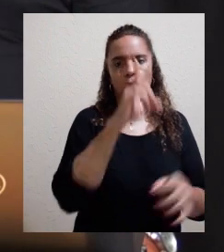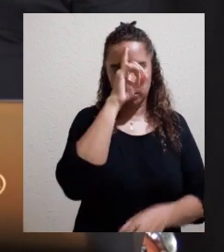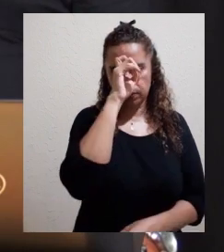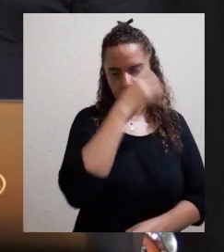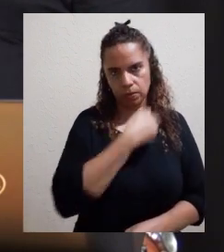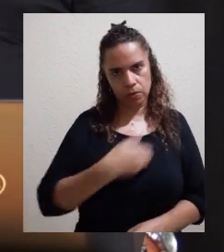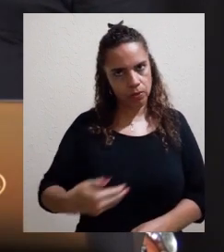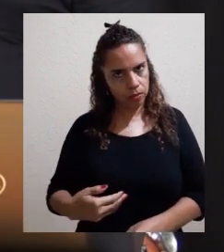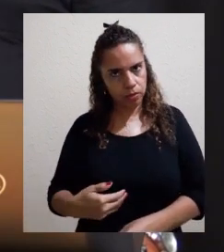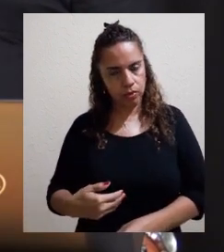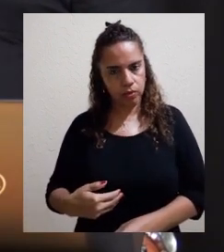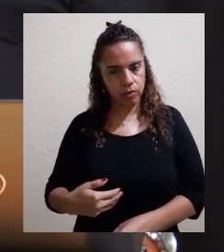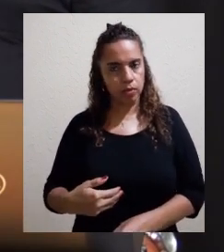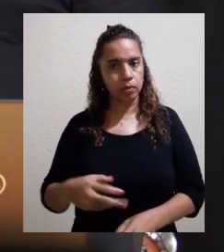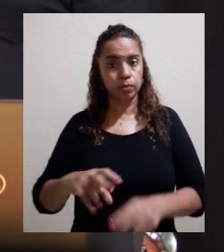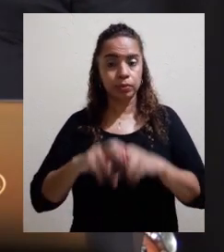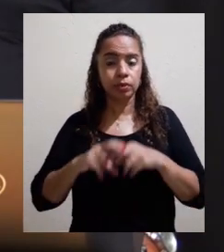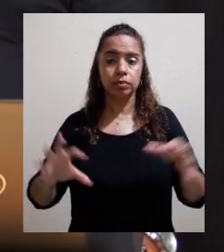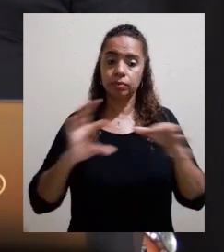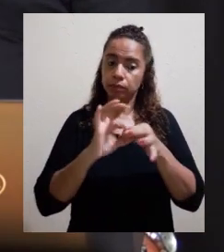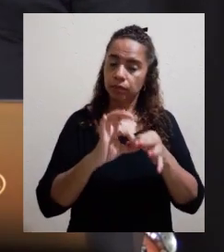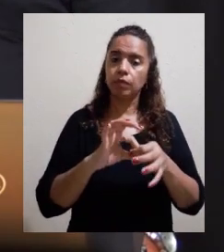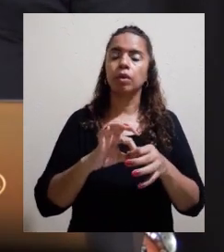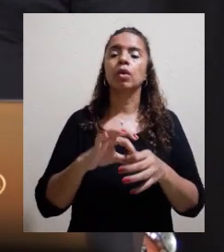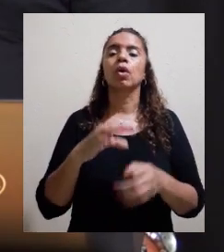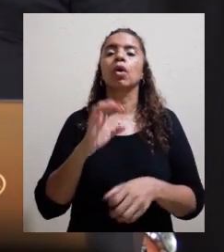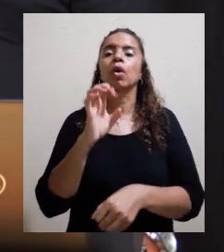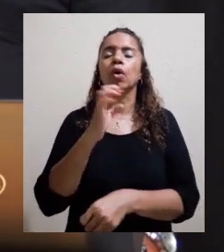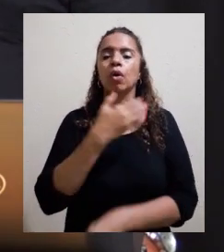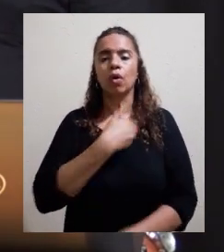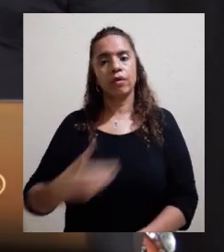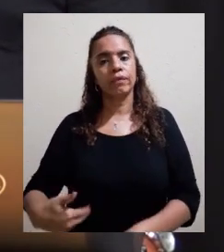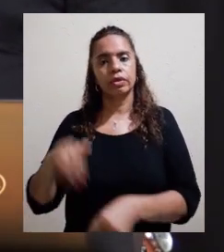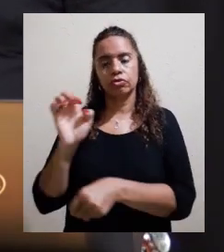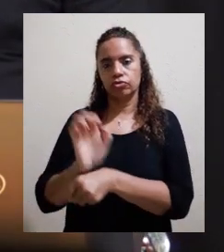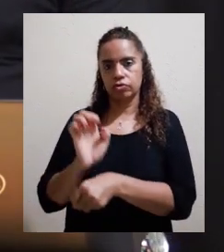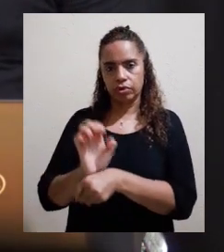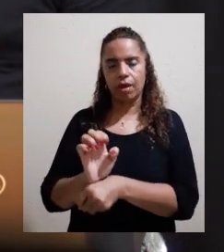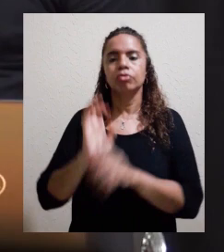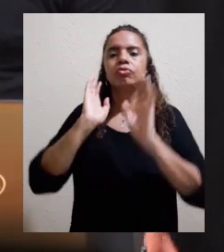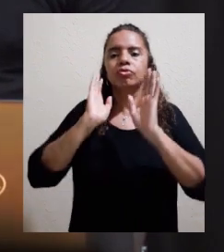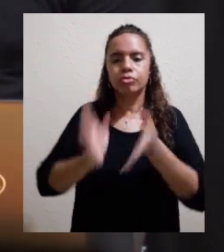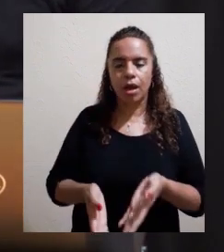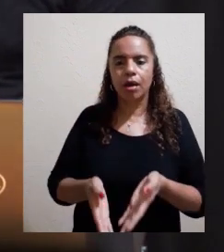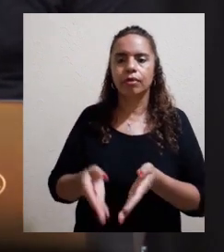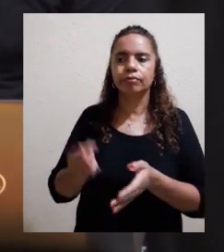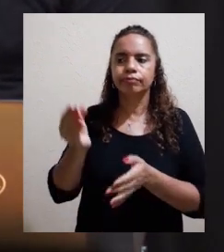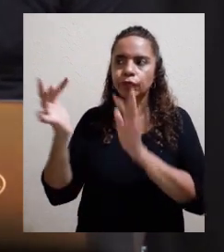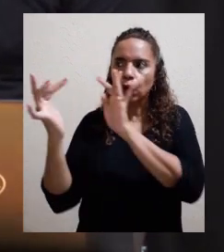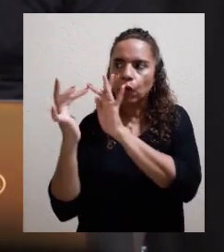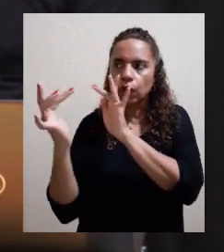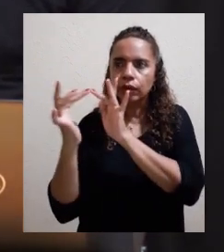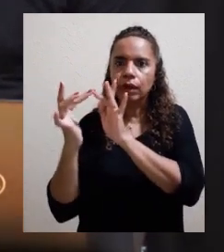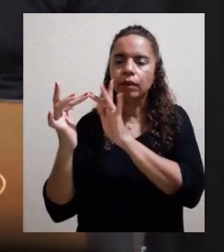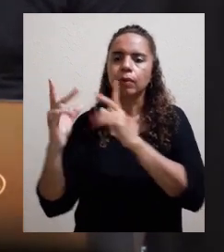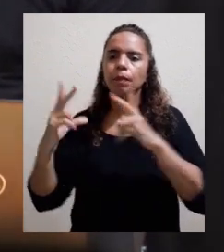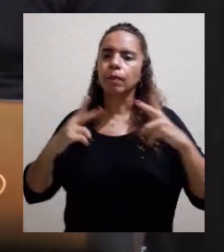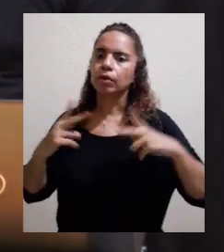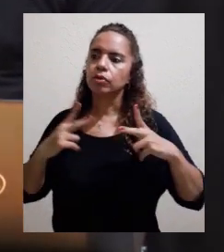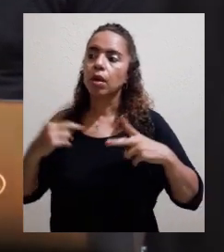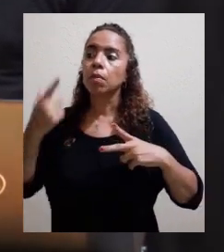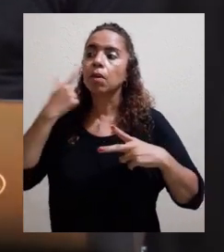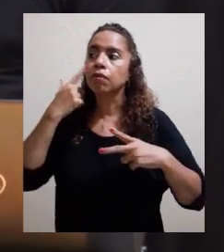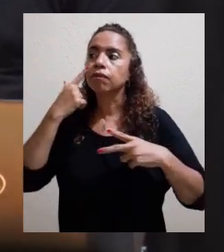meio de contratação de leitos de UTI, leitos de retaguarda da iniciativa privada para